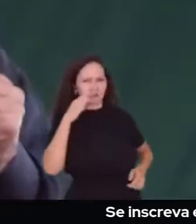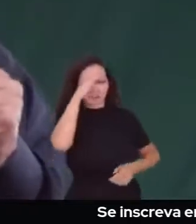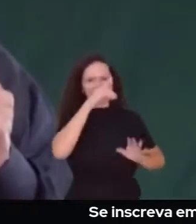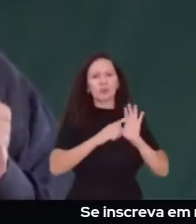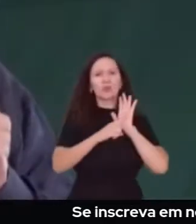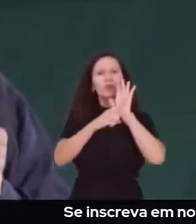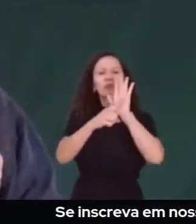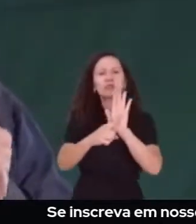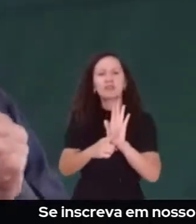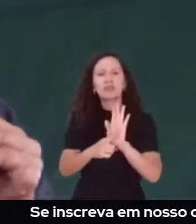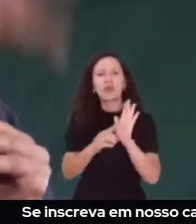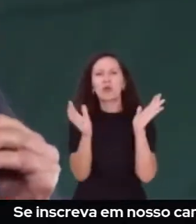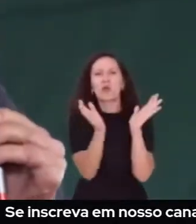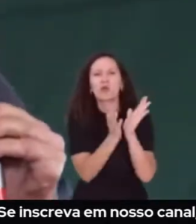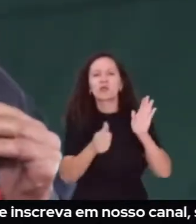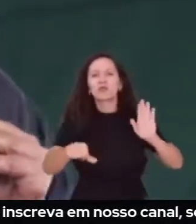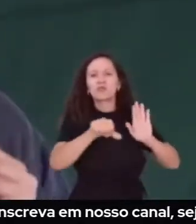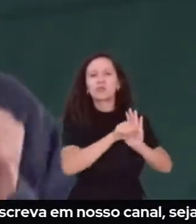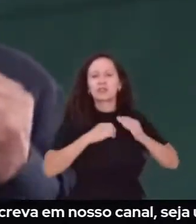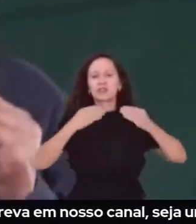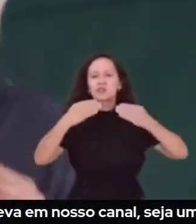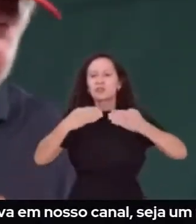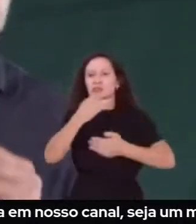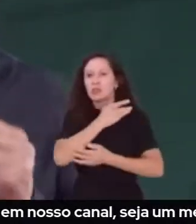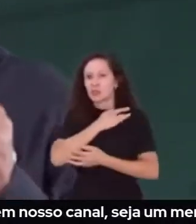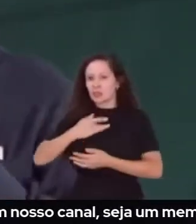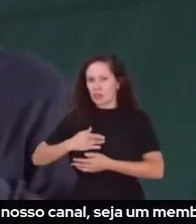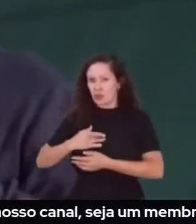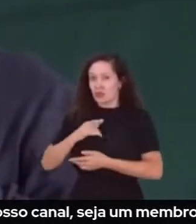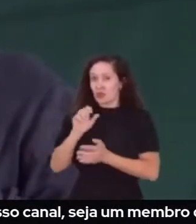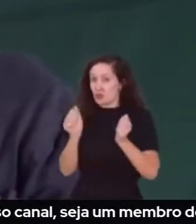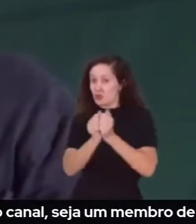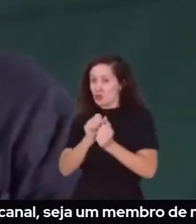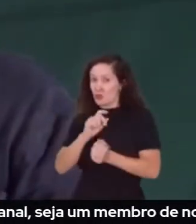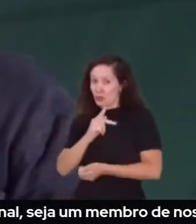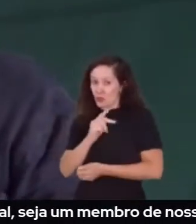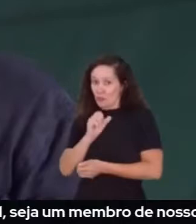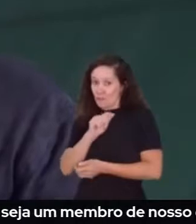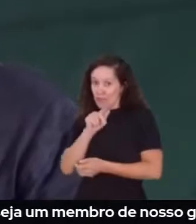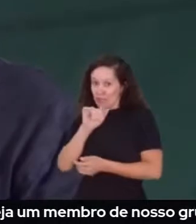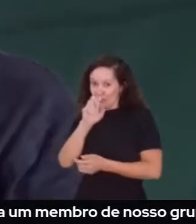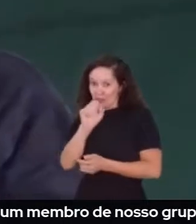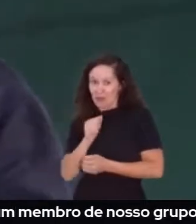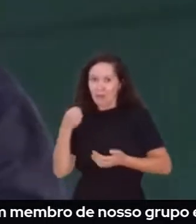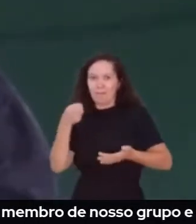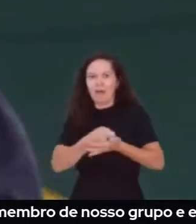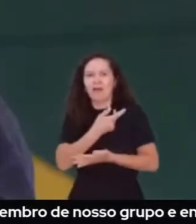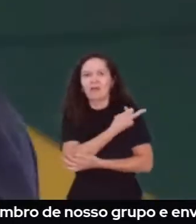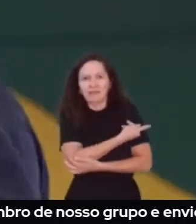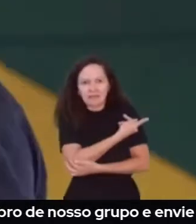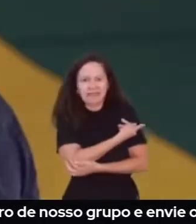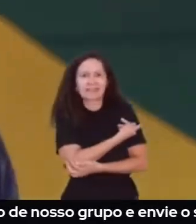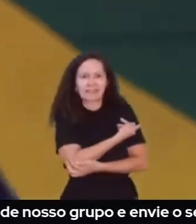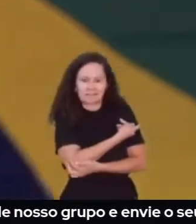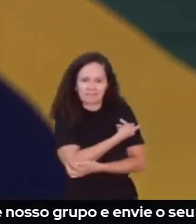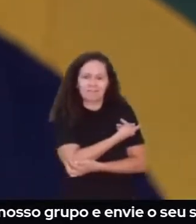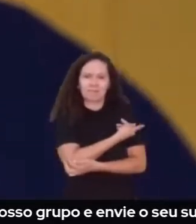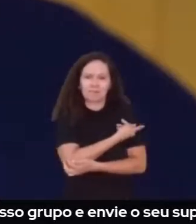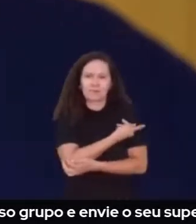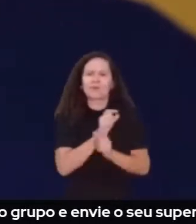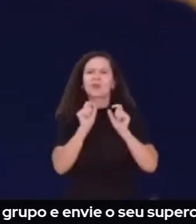da Saúde com o Pazuello para comprar vacina, mesmo negando a vacina. E o que, que a gente está